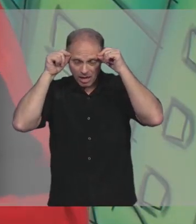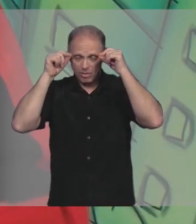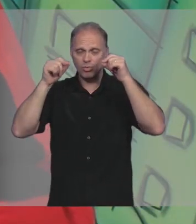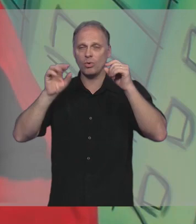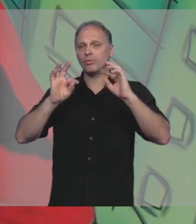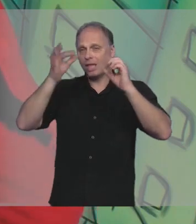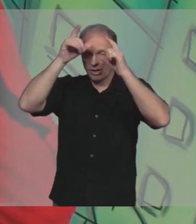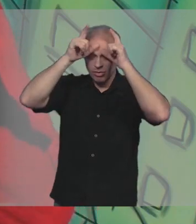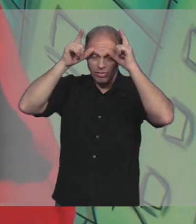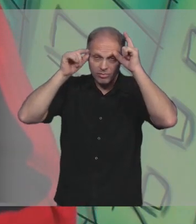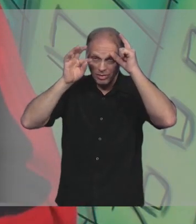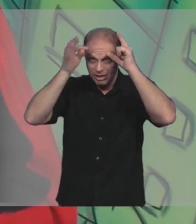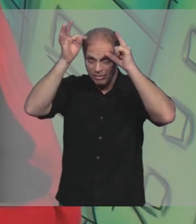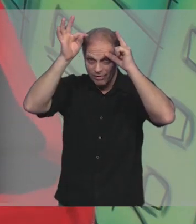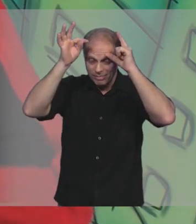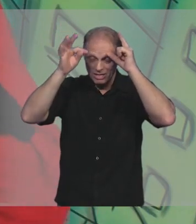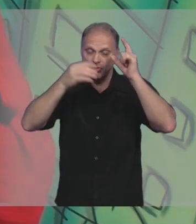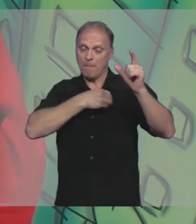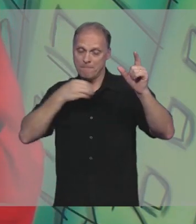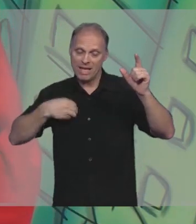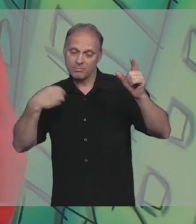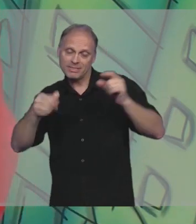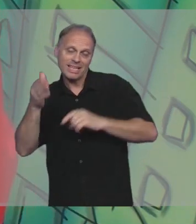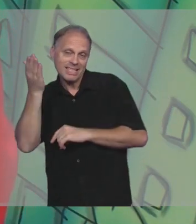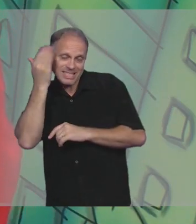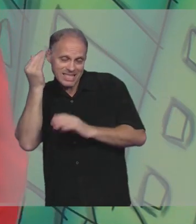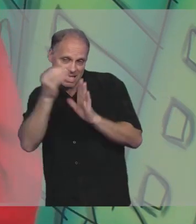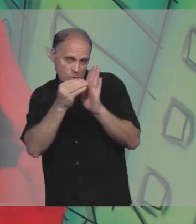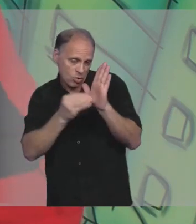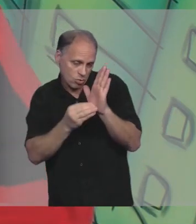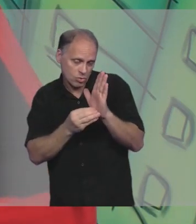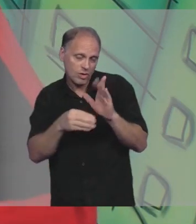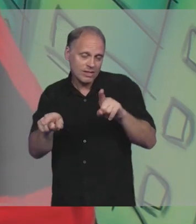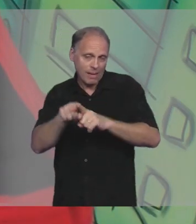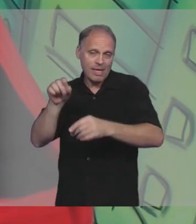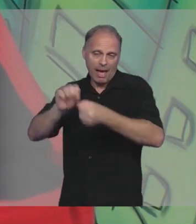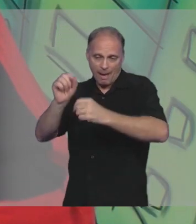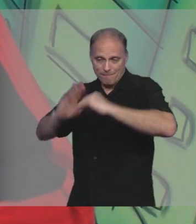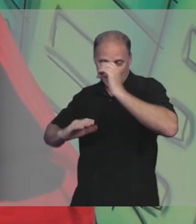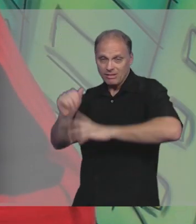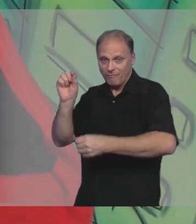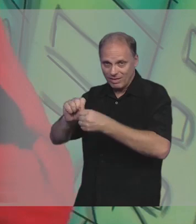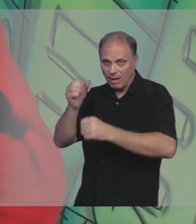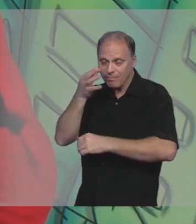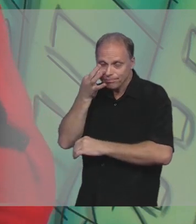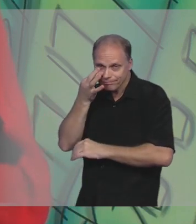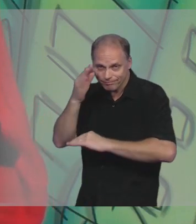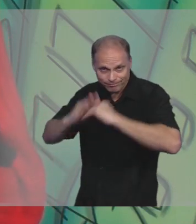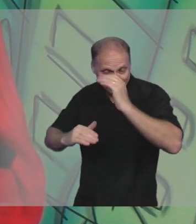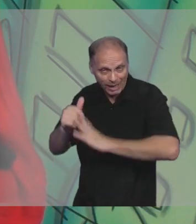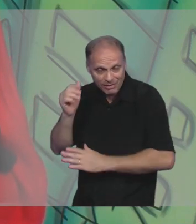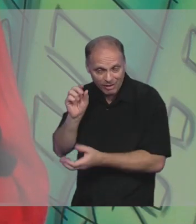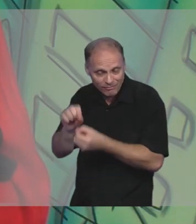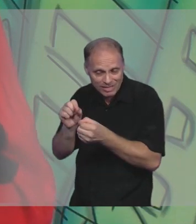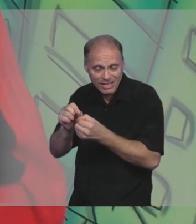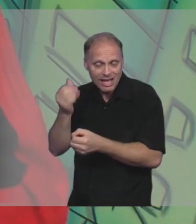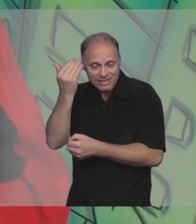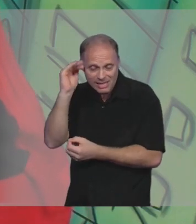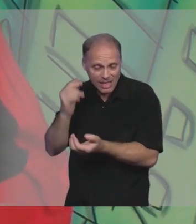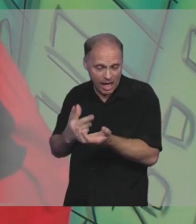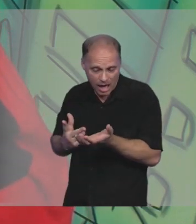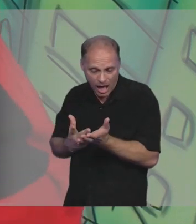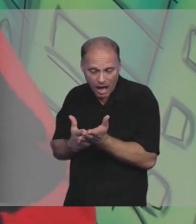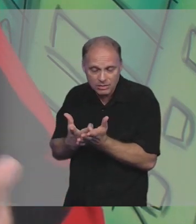ou um médico, ele tem que entender o conteúdo da medicina, ele tem que praticar a medicina, ele tem que entender como se faz uma cirurgia e